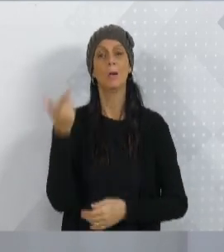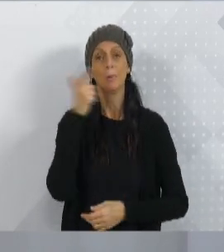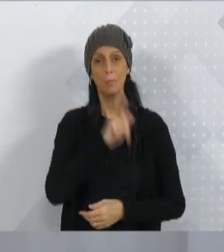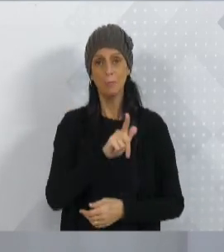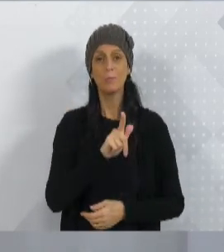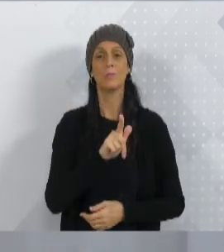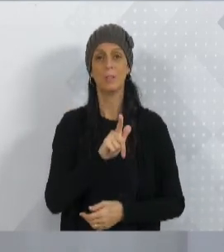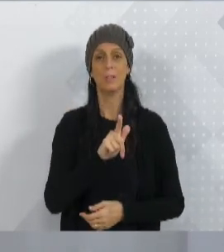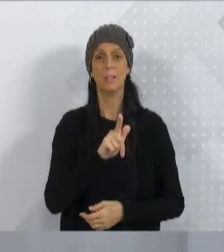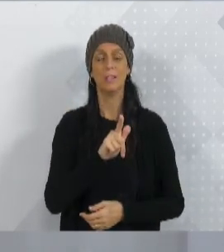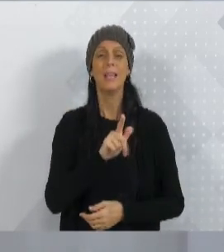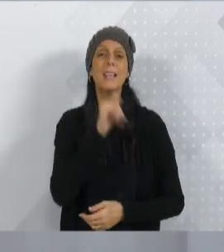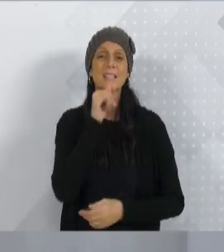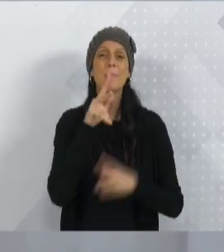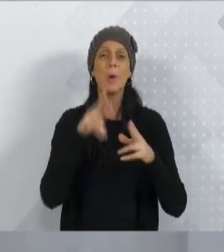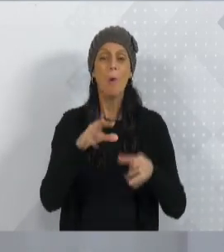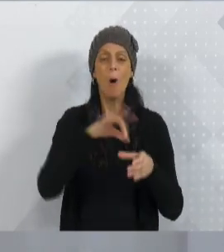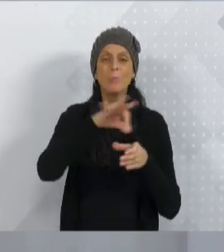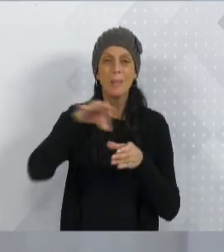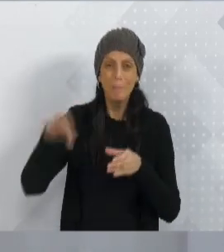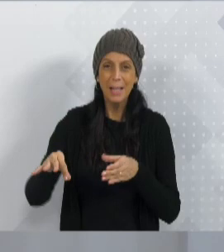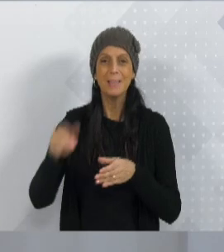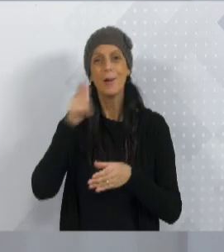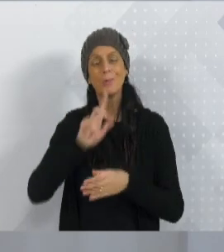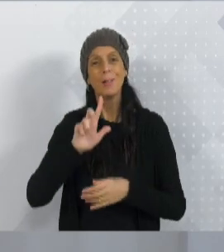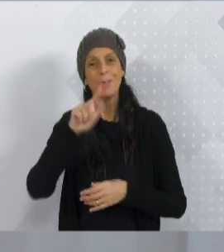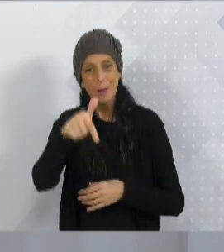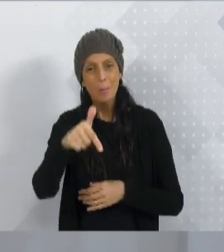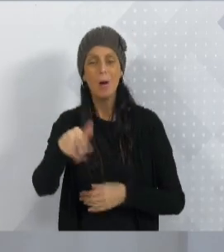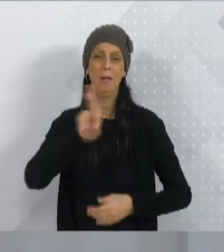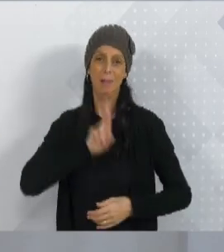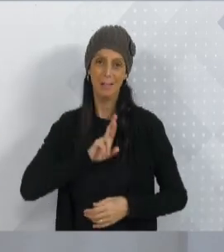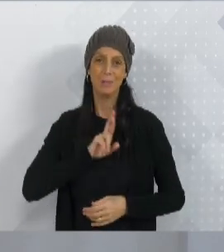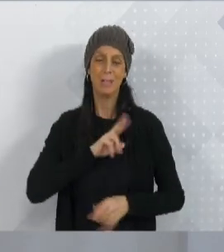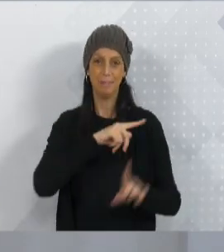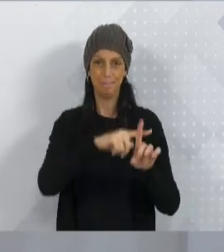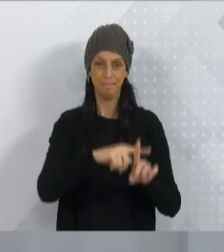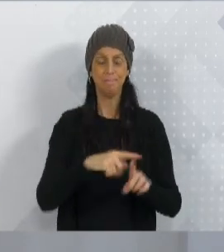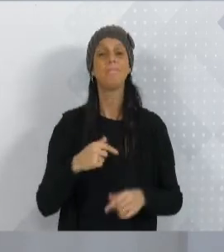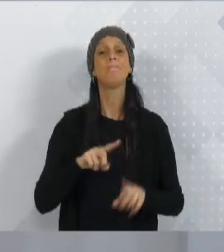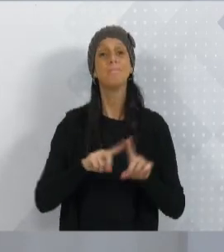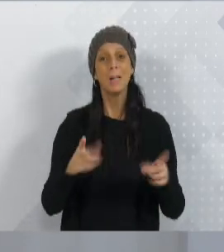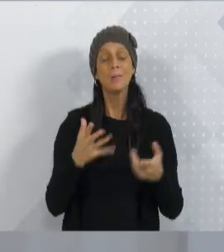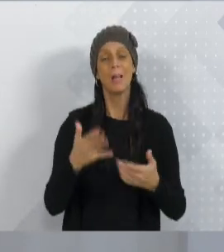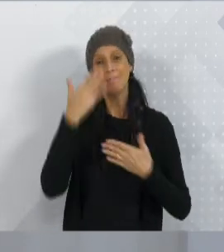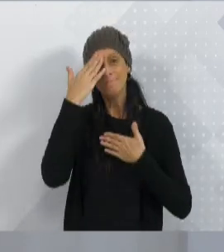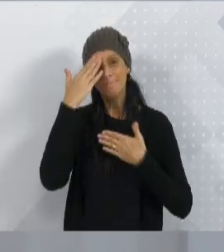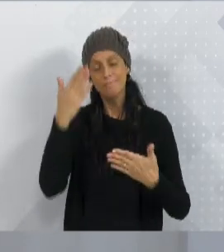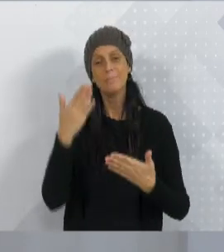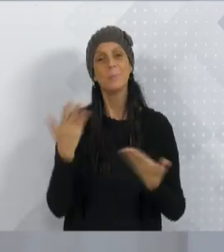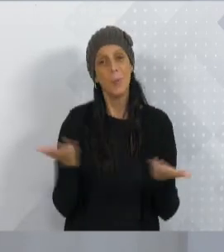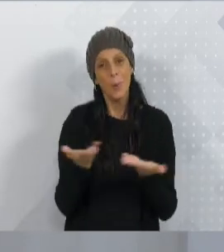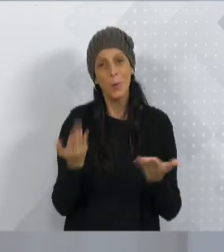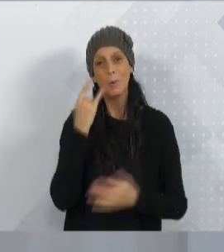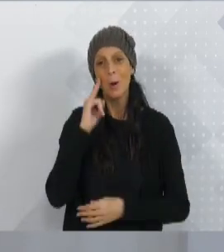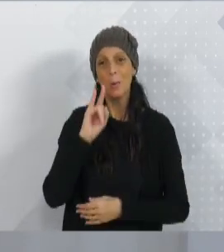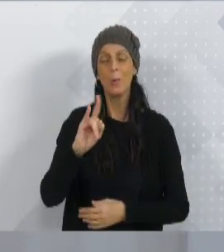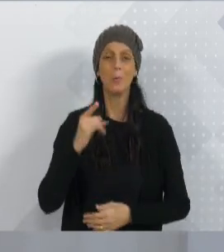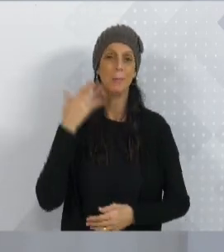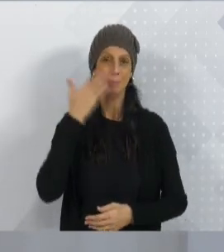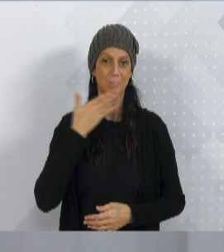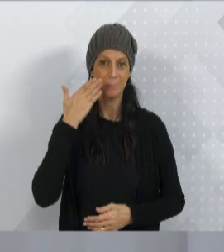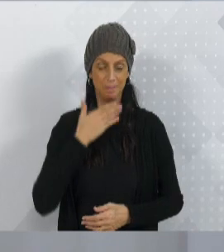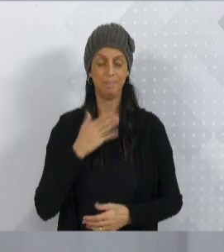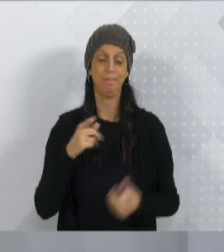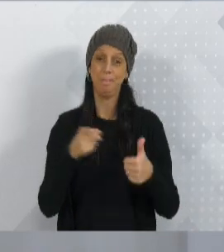as sementes lançadas rendam algum fruto alguns agradecimentos que eu registro com carinho neste último pronunciamento aqui nessa casa